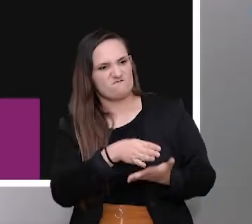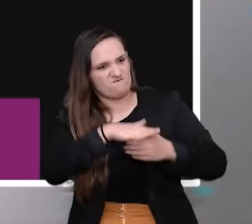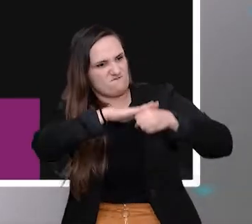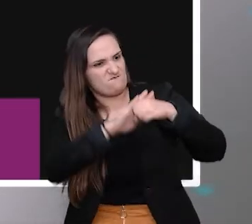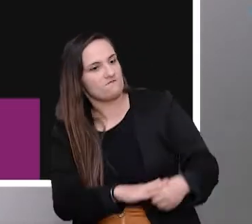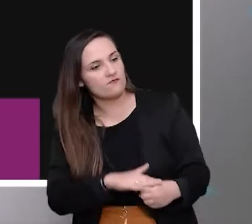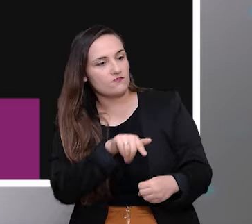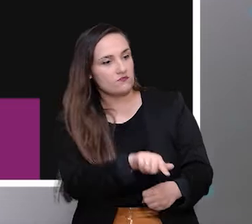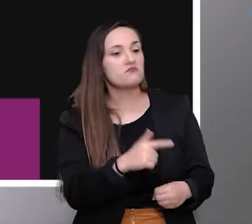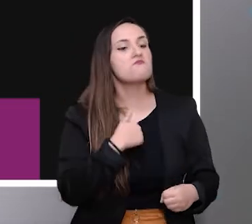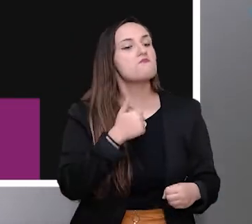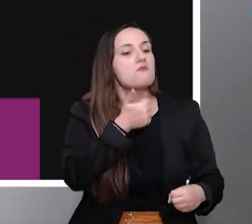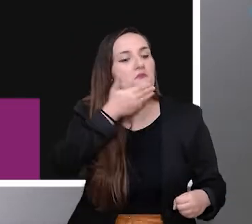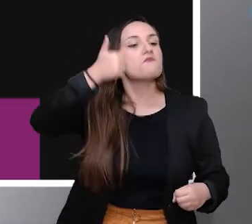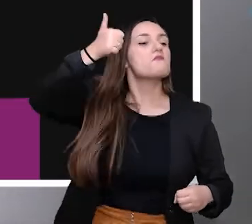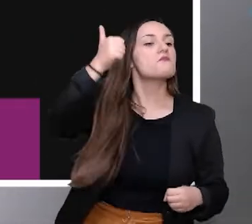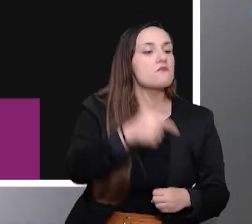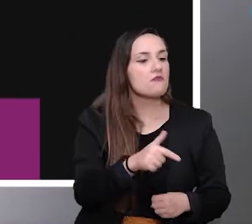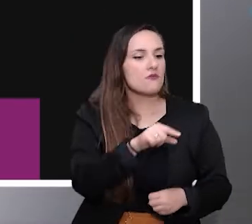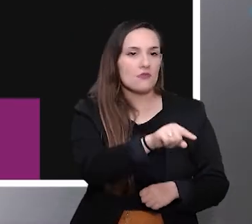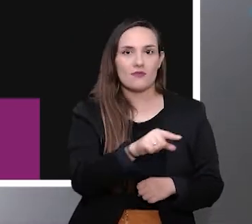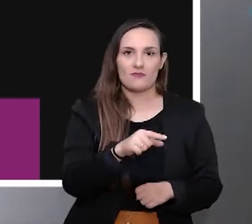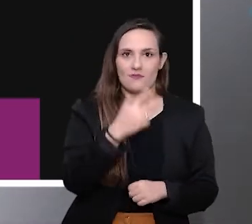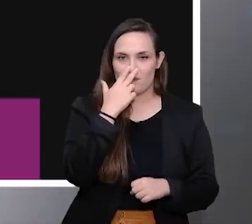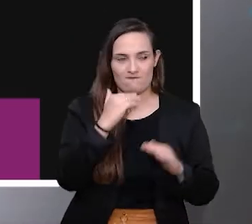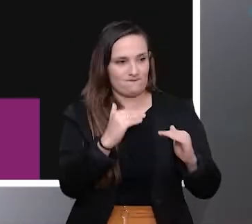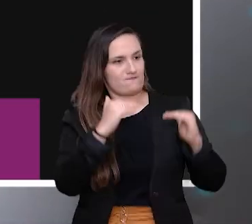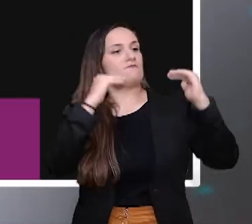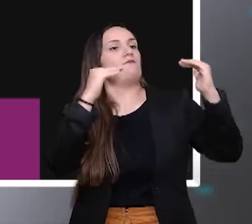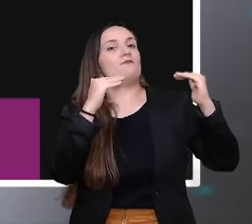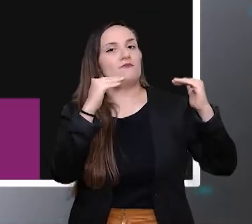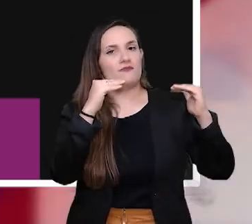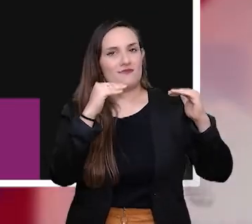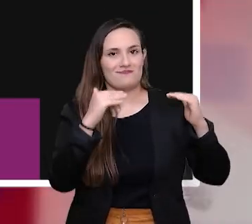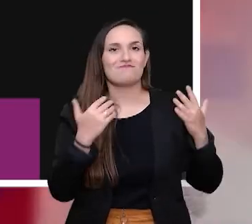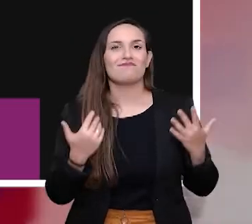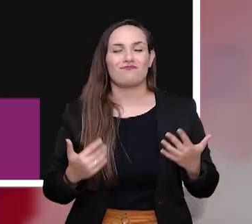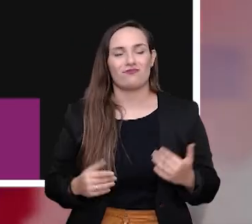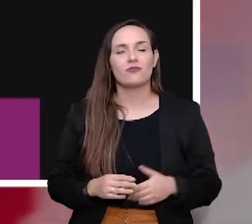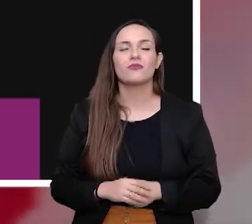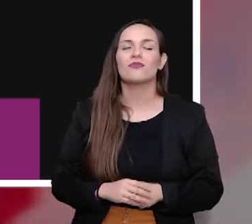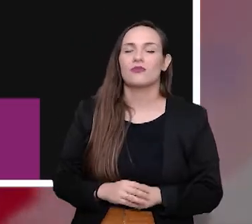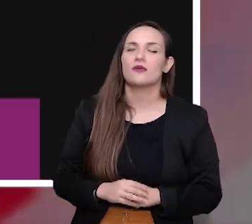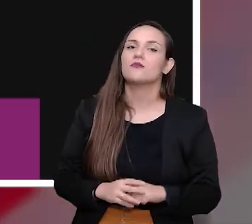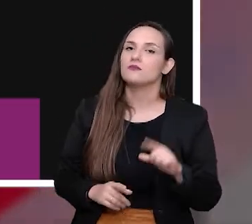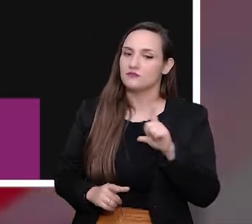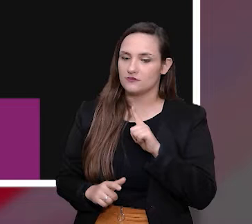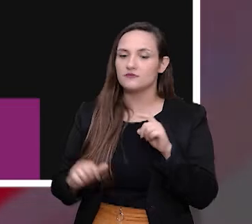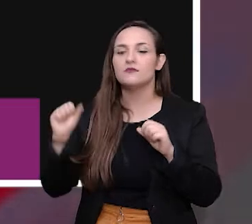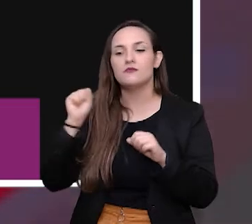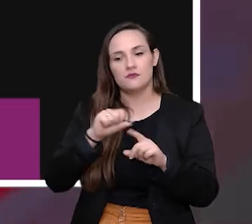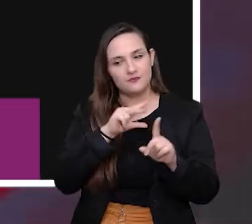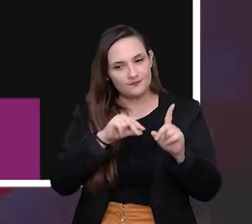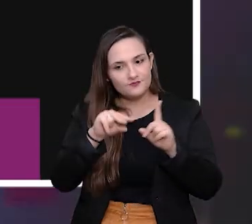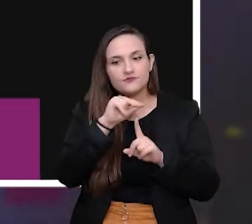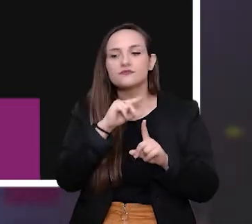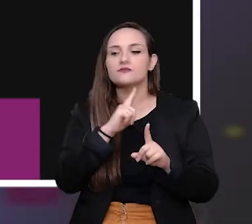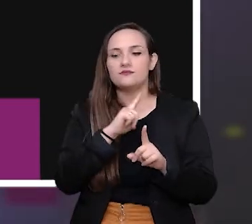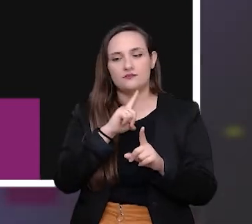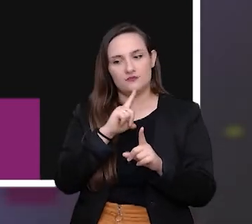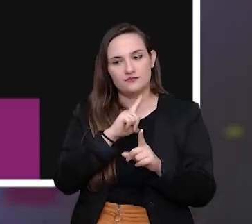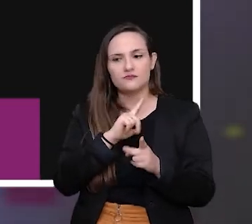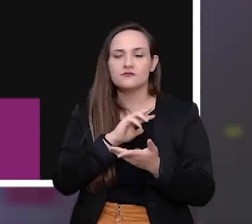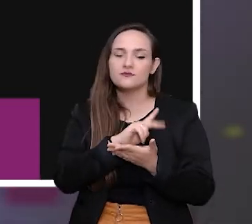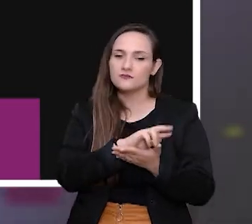manter para manter o sentimento de superioridade, de grandiosidade. Então, pode haver manipulação, sim, pode haver uma